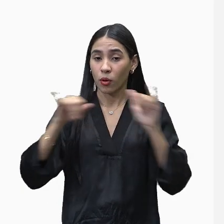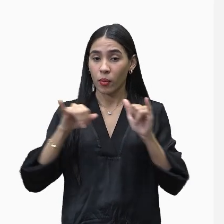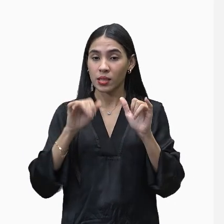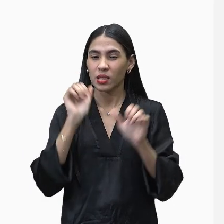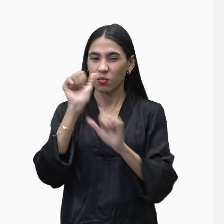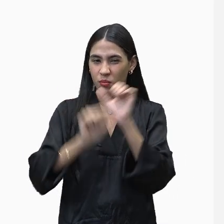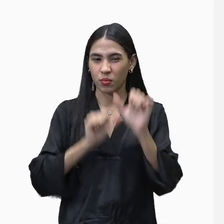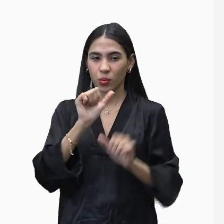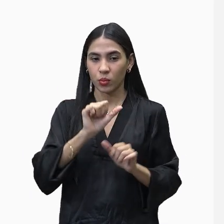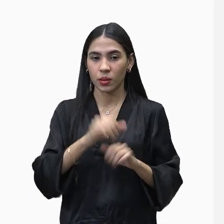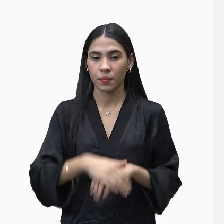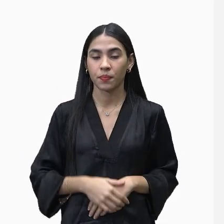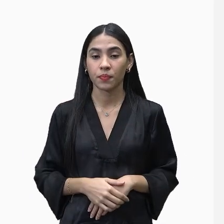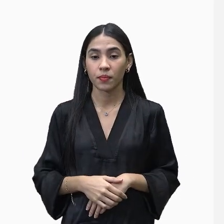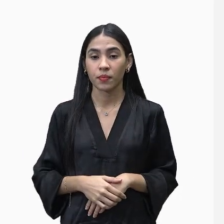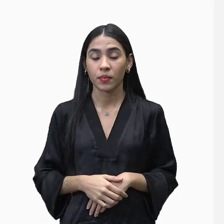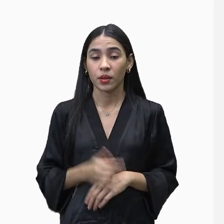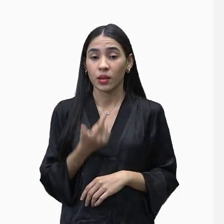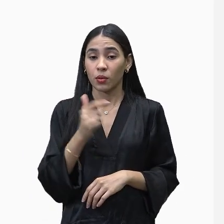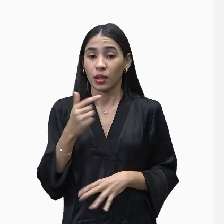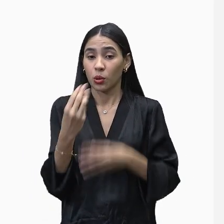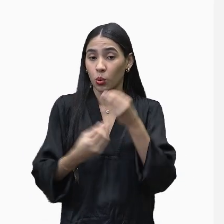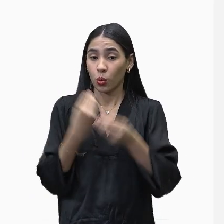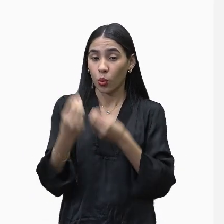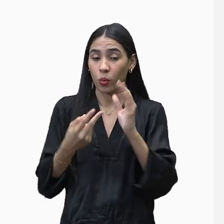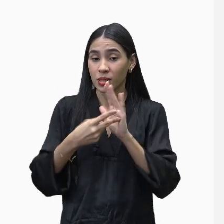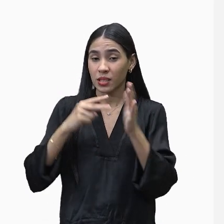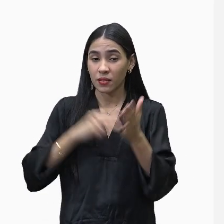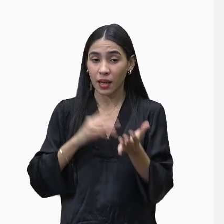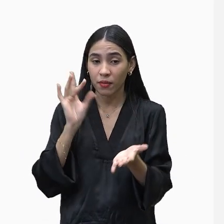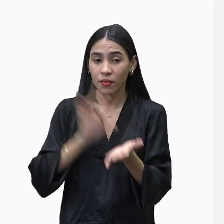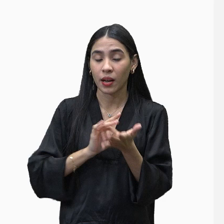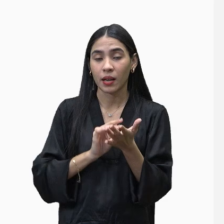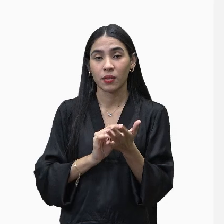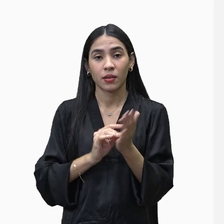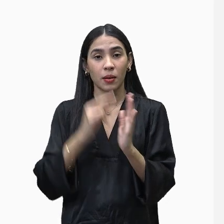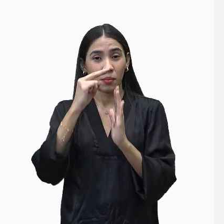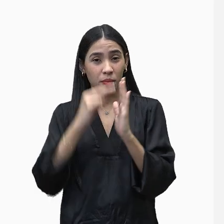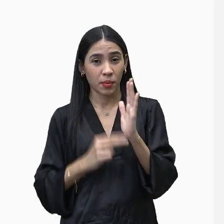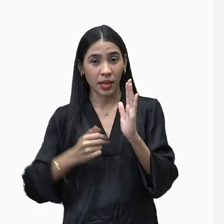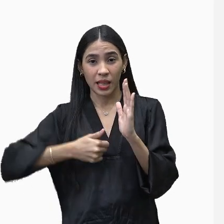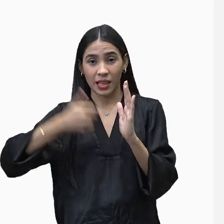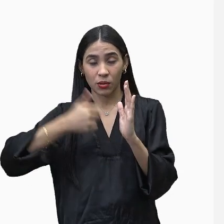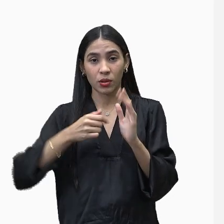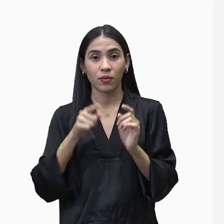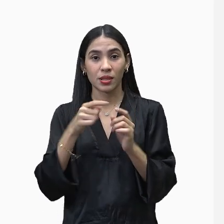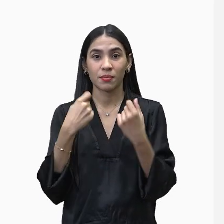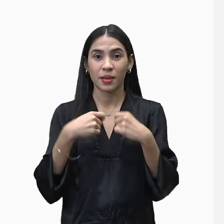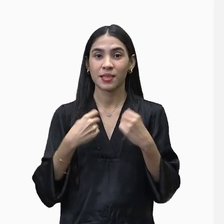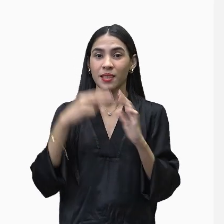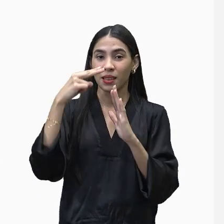comprometido, sendo indecifrável numa primeira leitura, ou seja, você precisa ler com